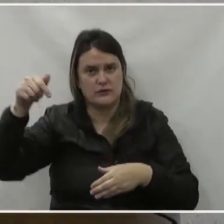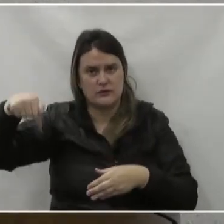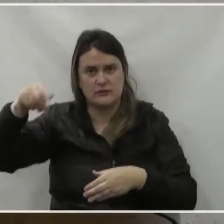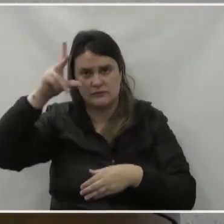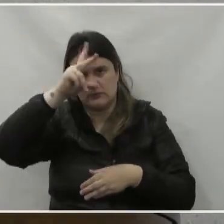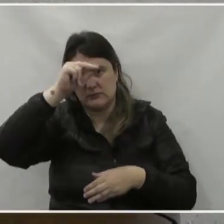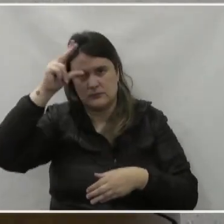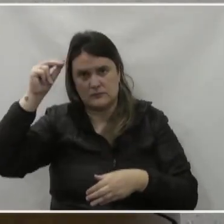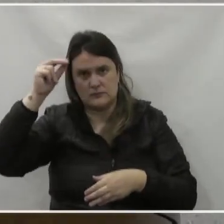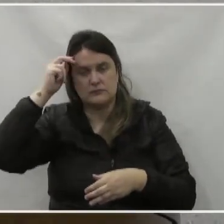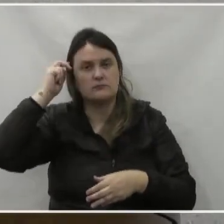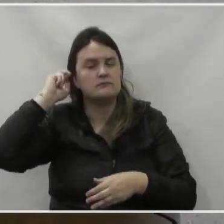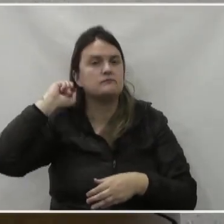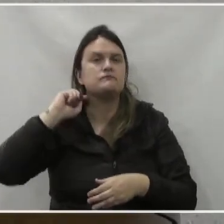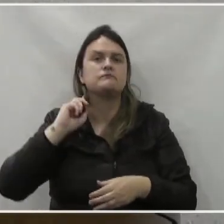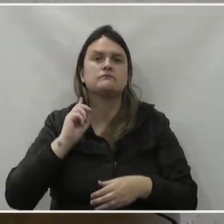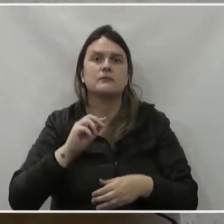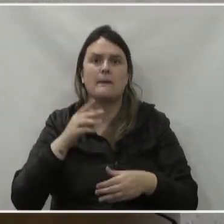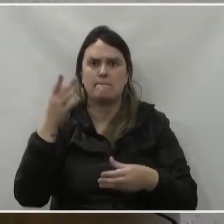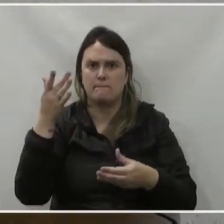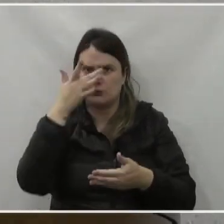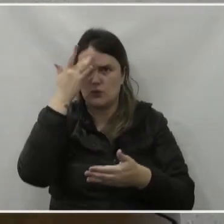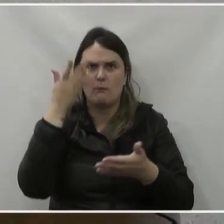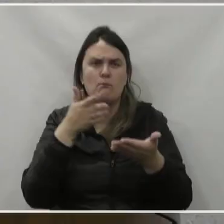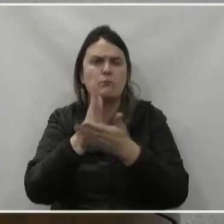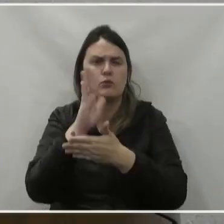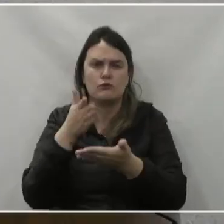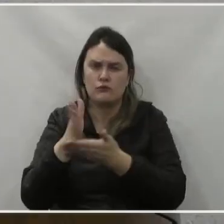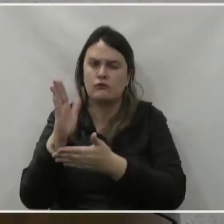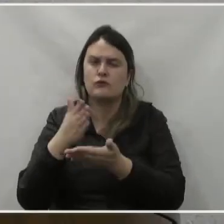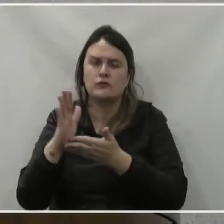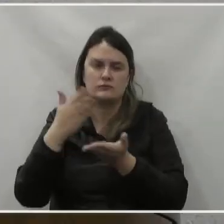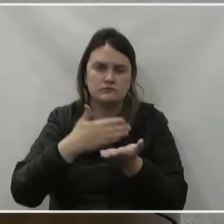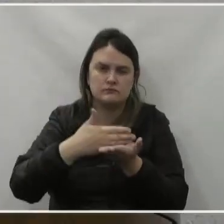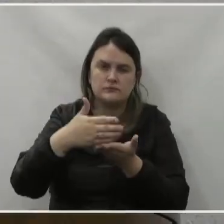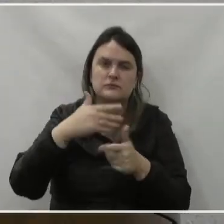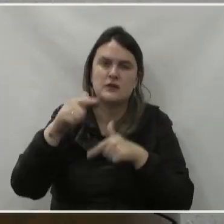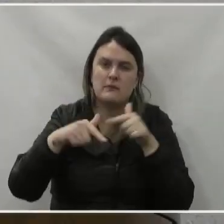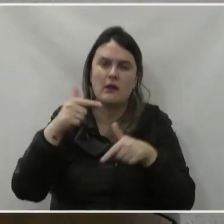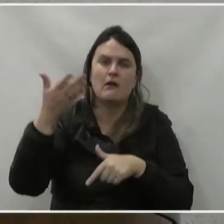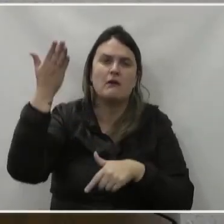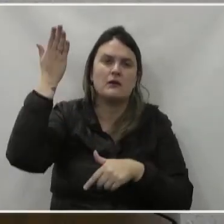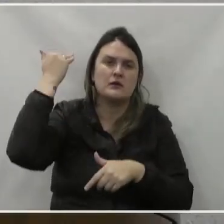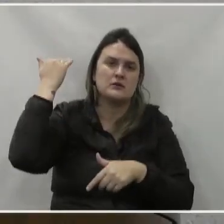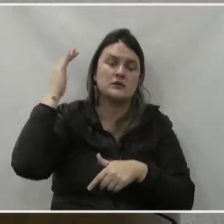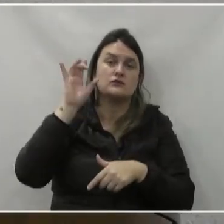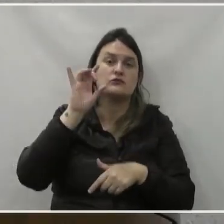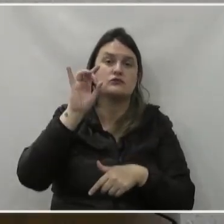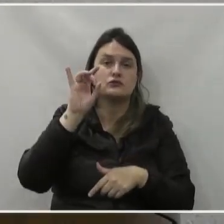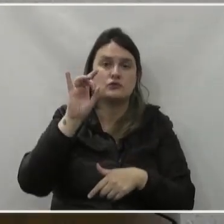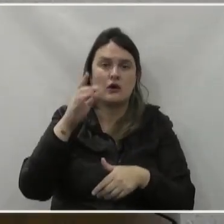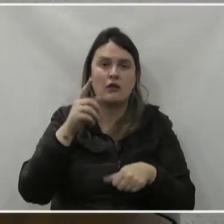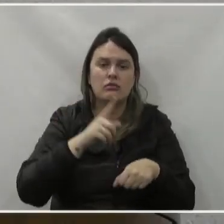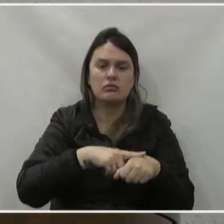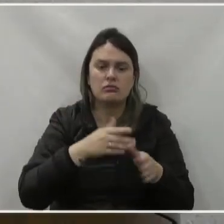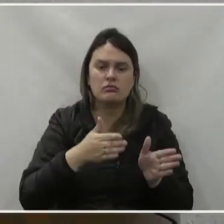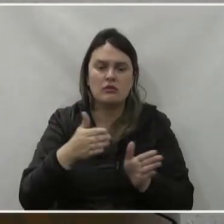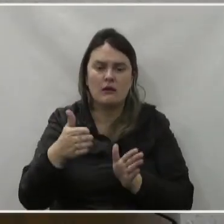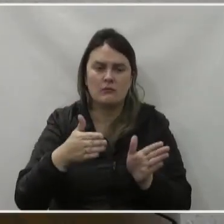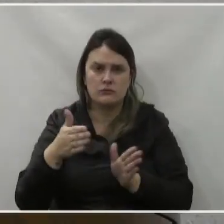prefeitura. E muitos aprovados assumiram cargos que antes eram apenas por períodos de